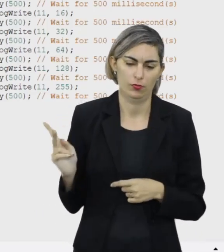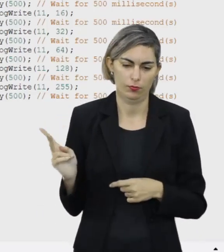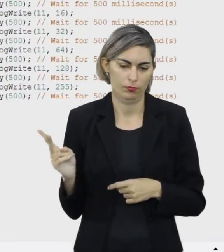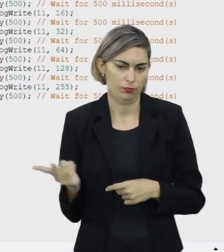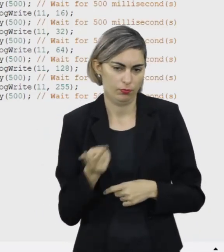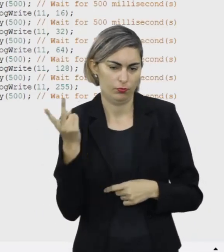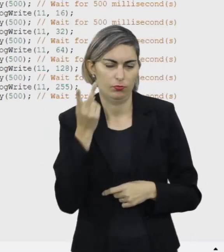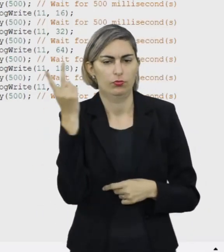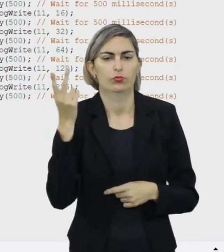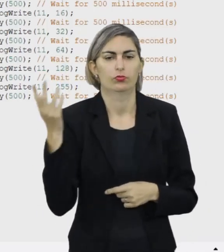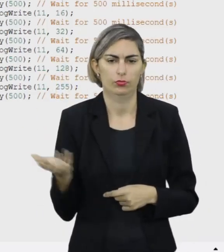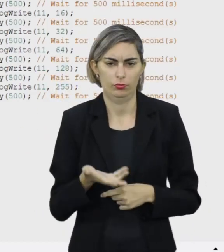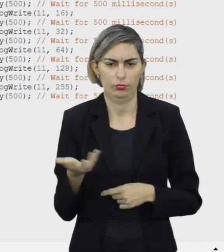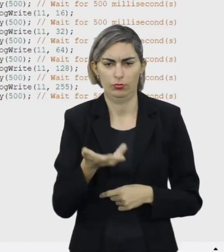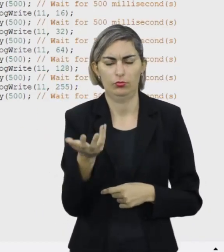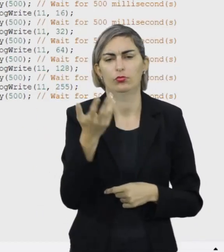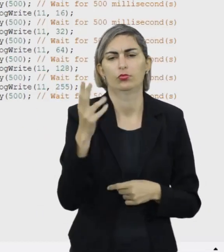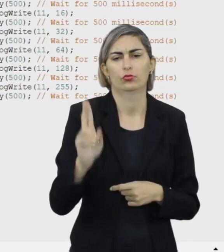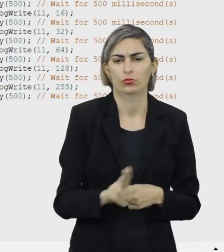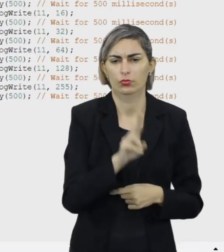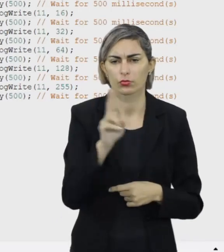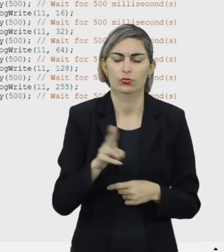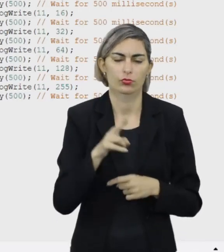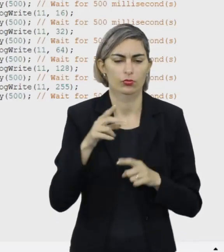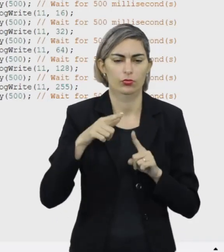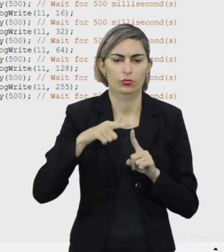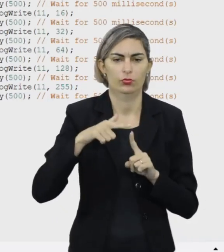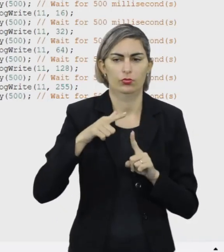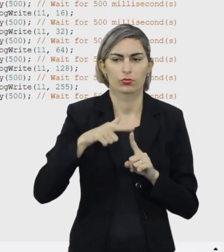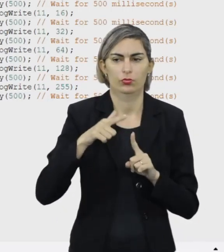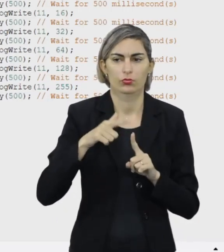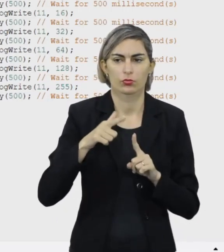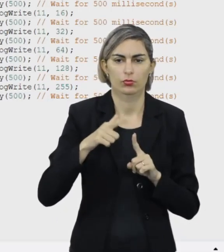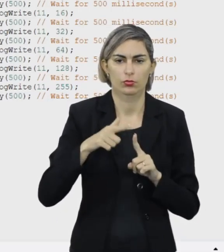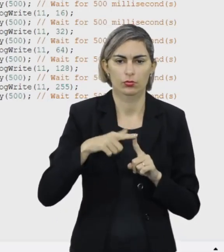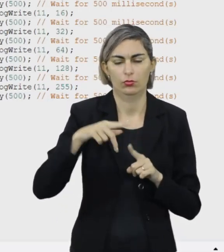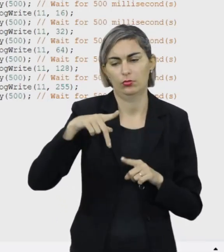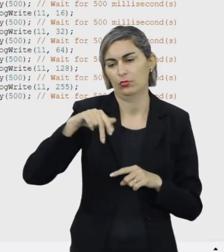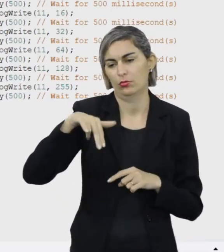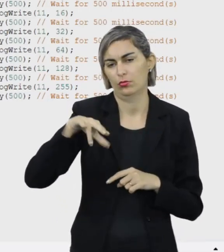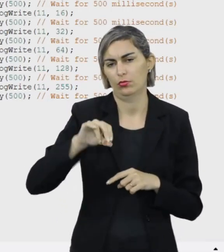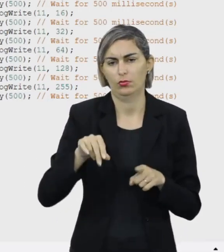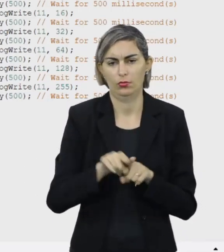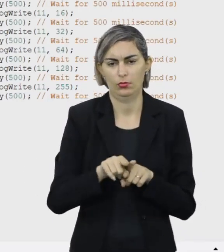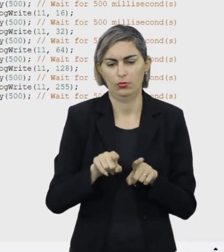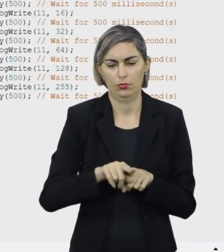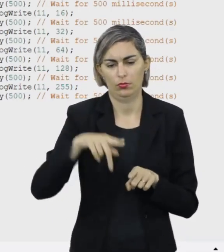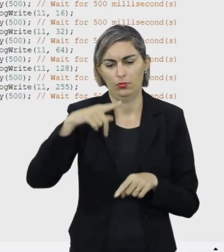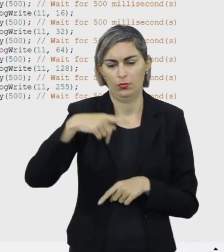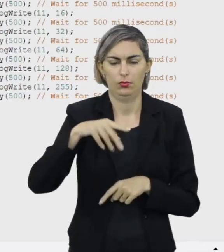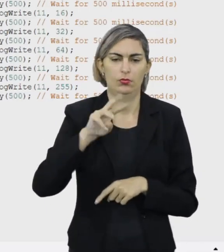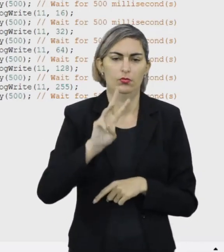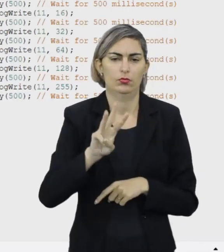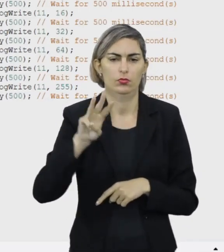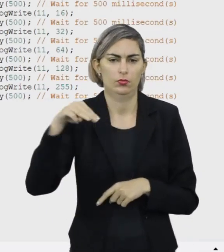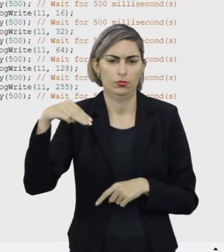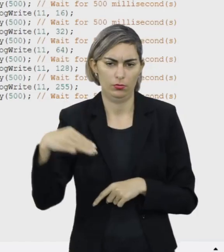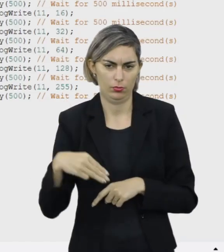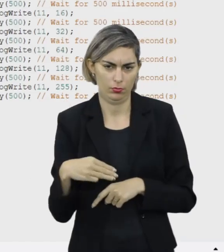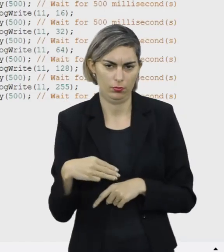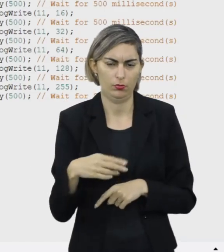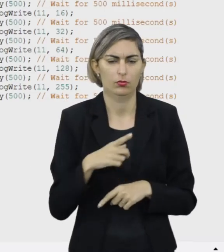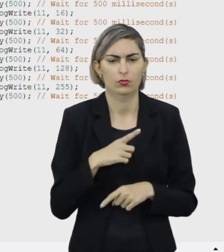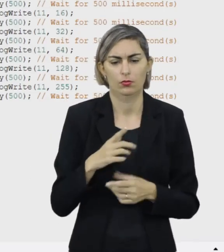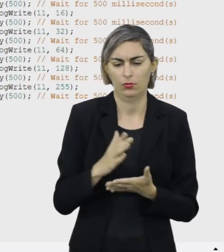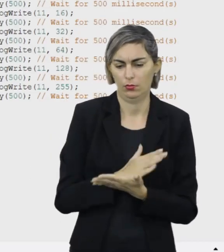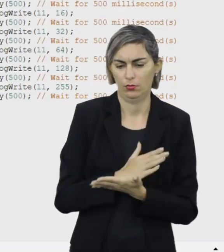motor. A gente pode utilizar esse tipo de pino também, o pino PWM, tá? Esse pulso. Então a gente tem